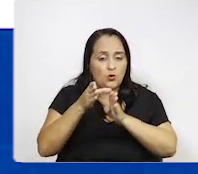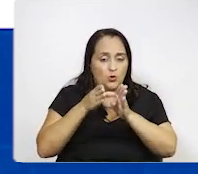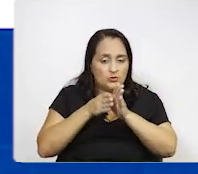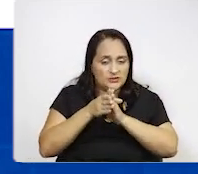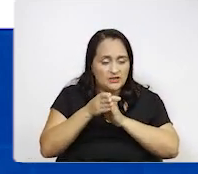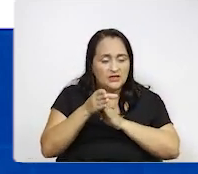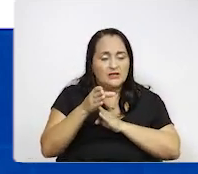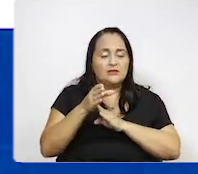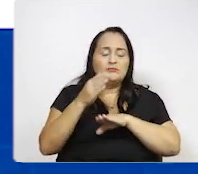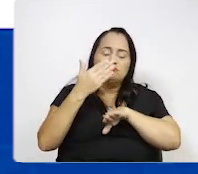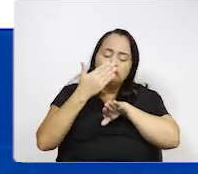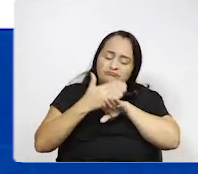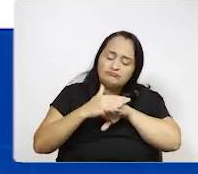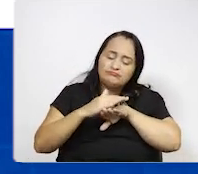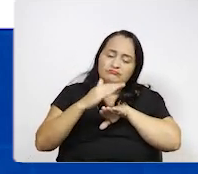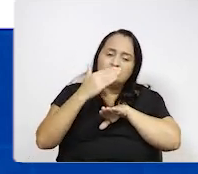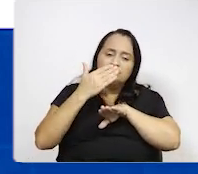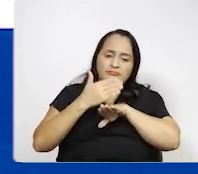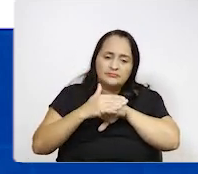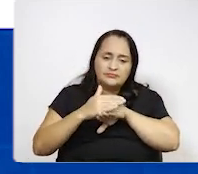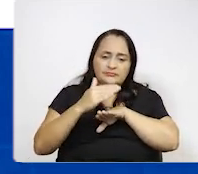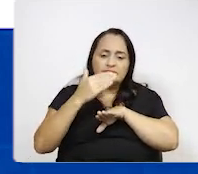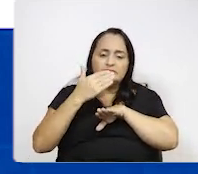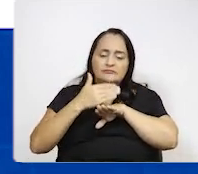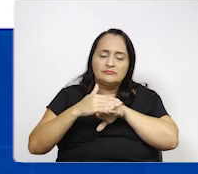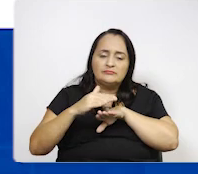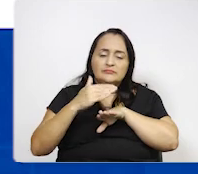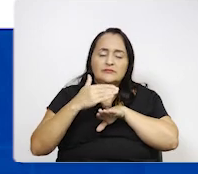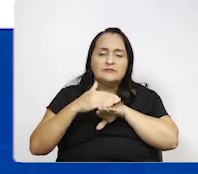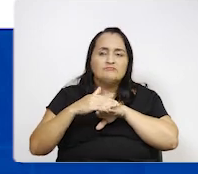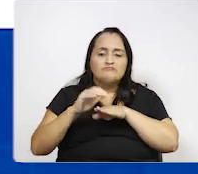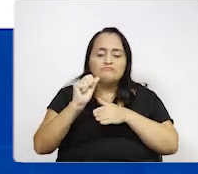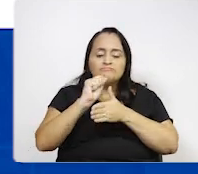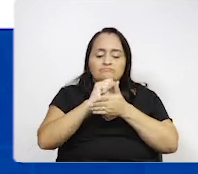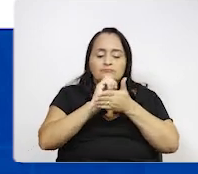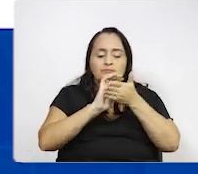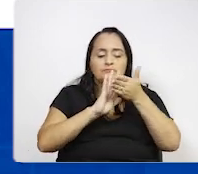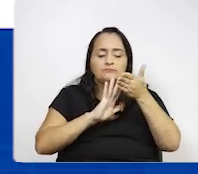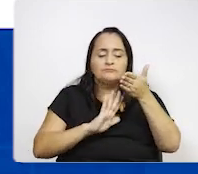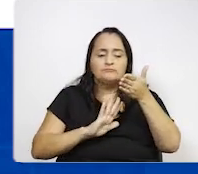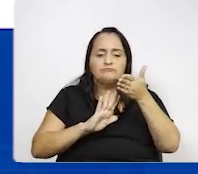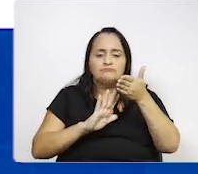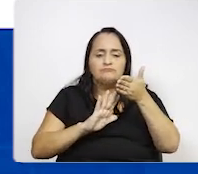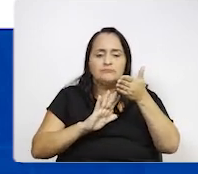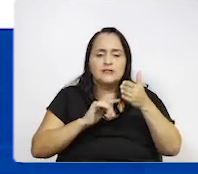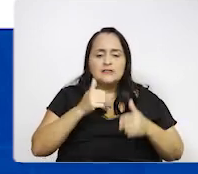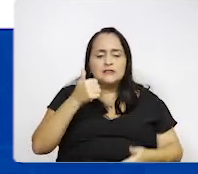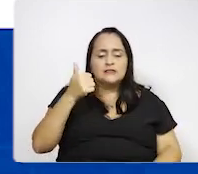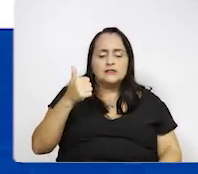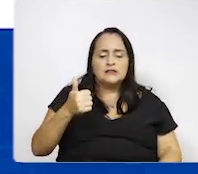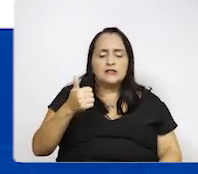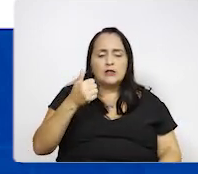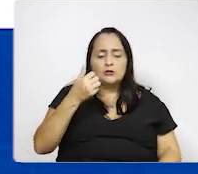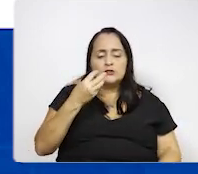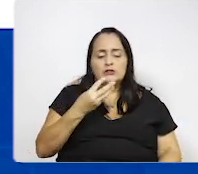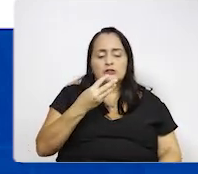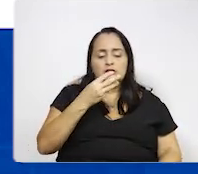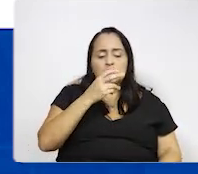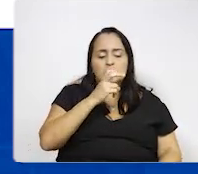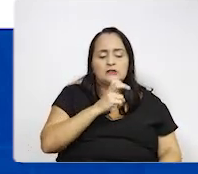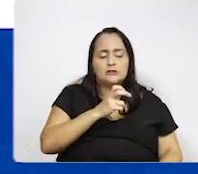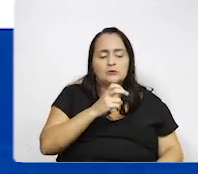viu? Continue exercitando. As questões de frações estão lá nas páginas 135, as questões